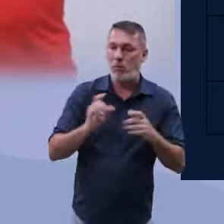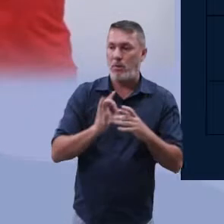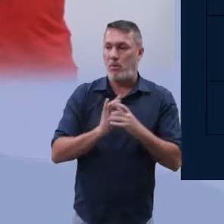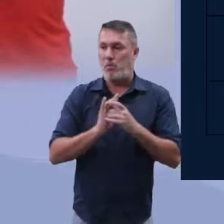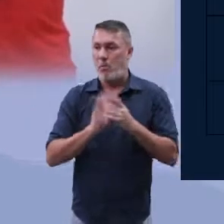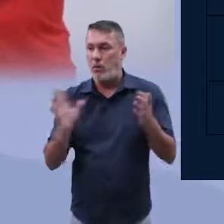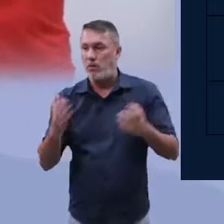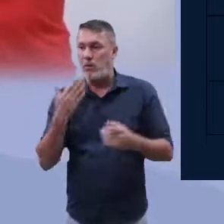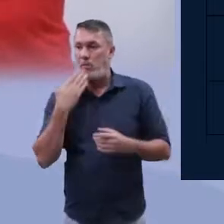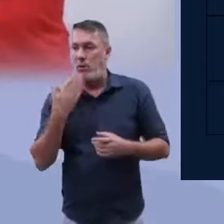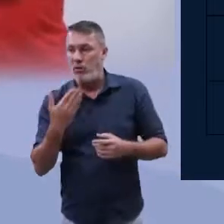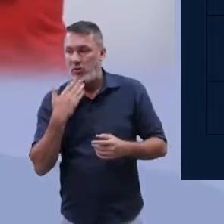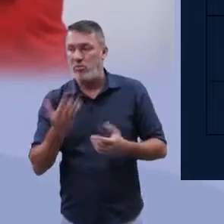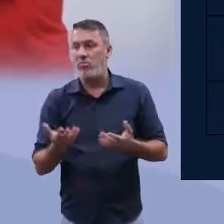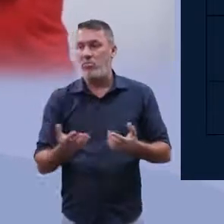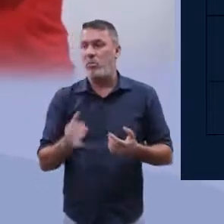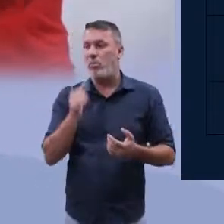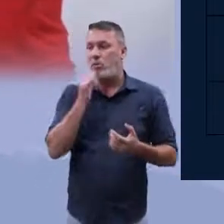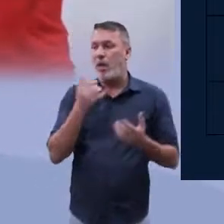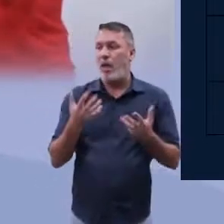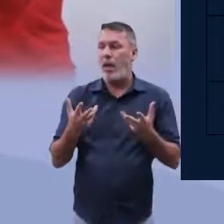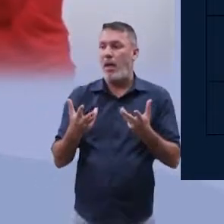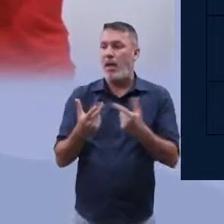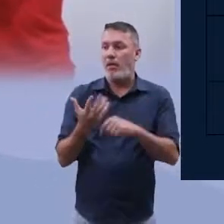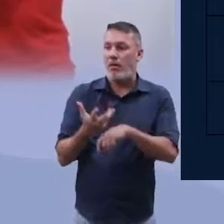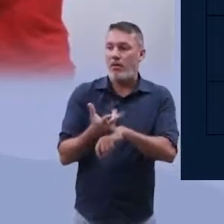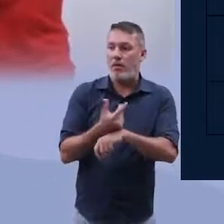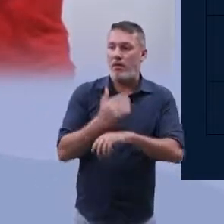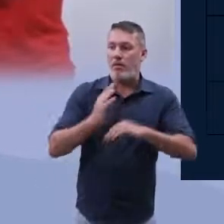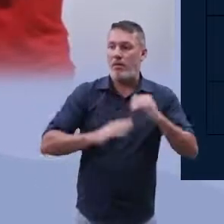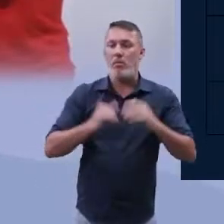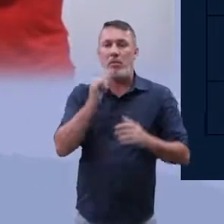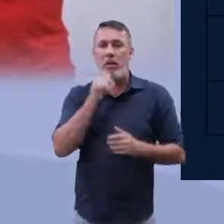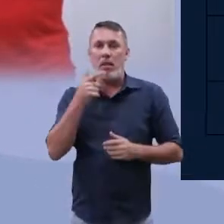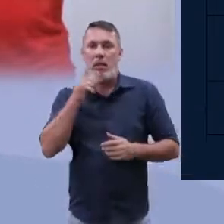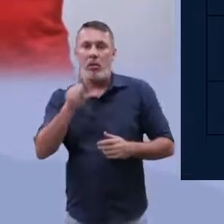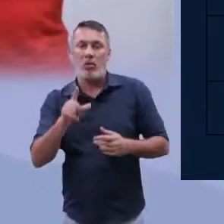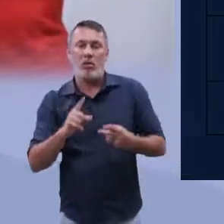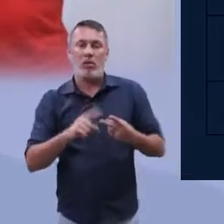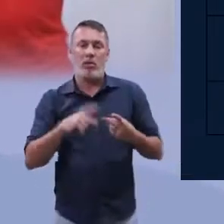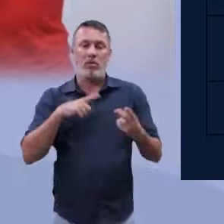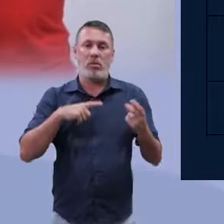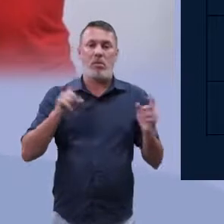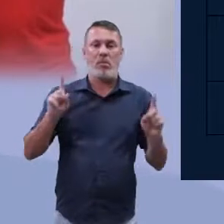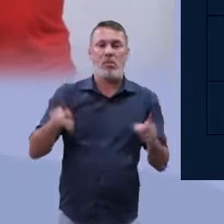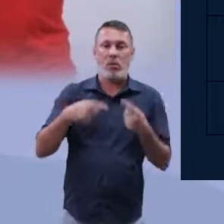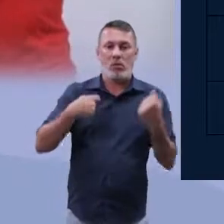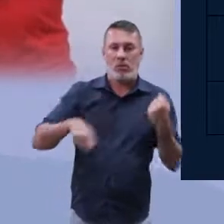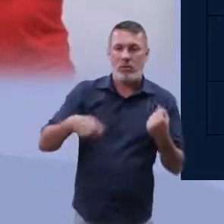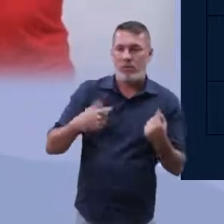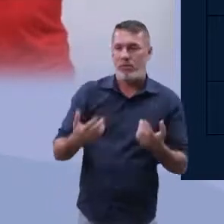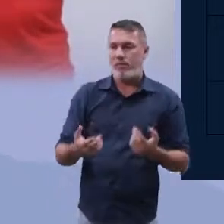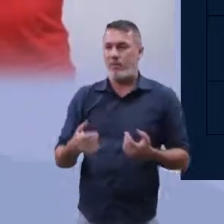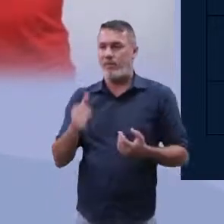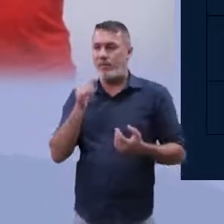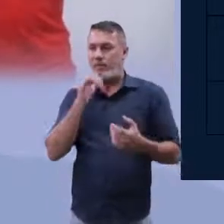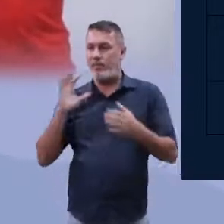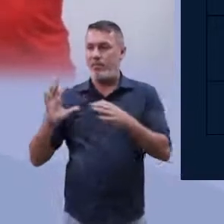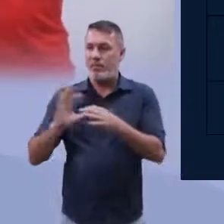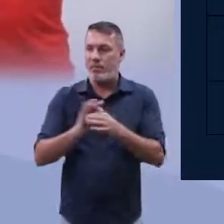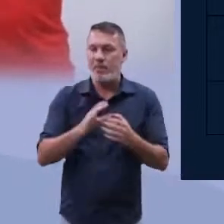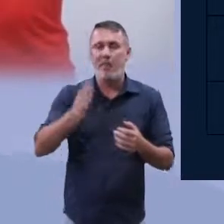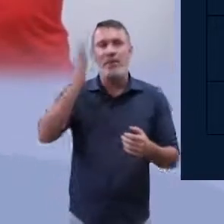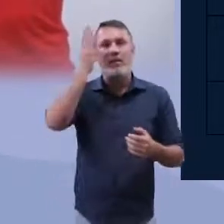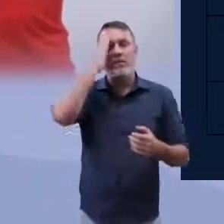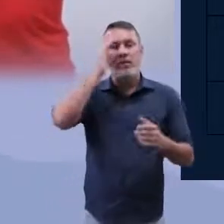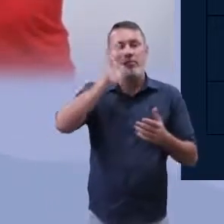possibilidade, permissão, pedido. Por exemplo, habilidade, normalmente a gente fala questão de línguas, questão de instrumento musical. He can play